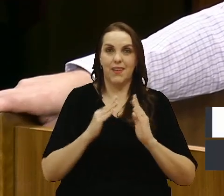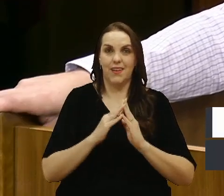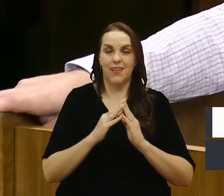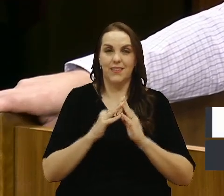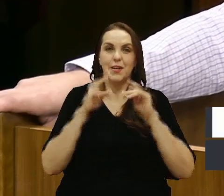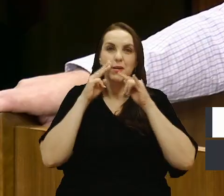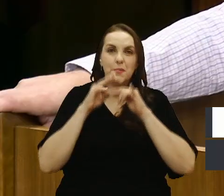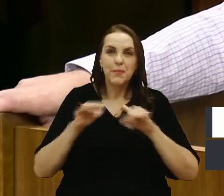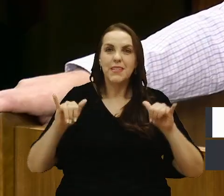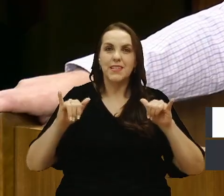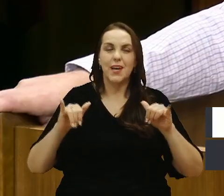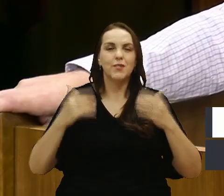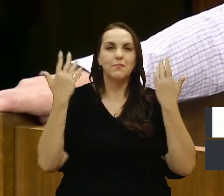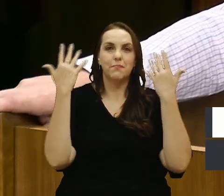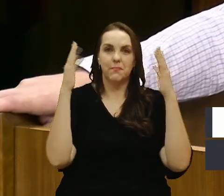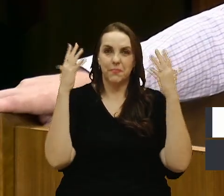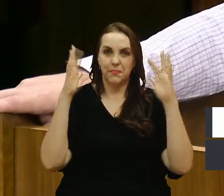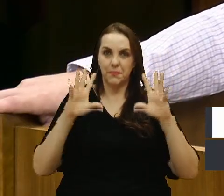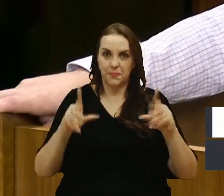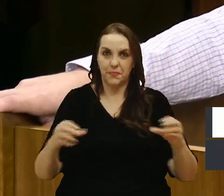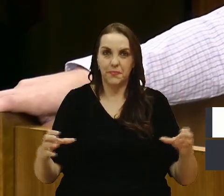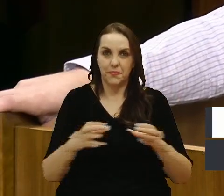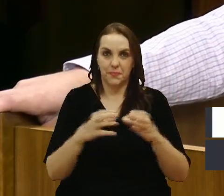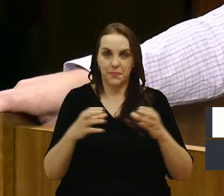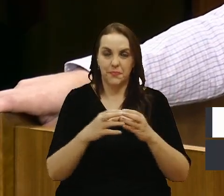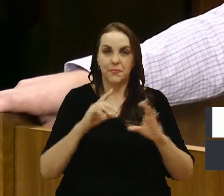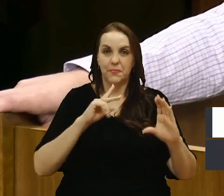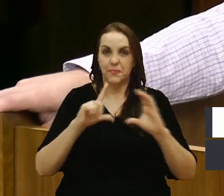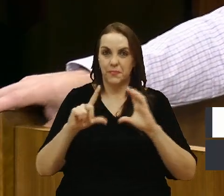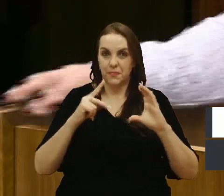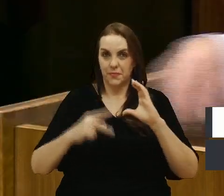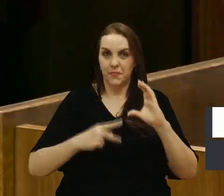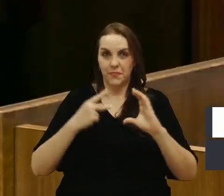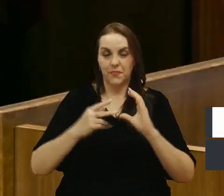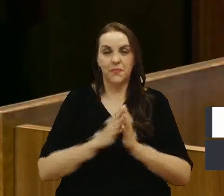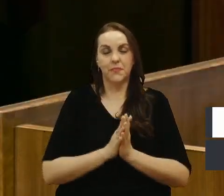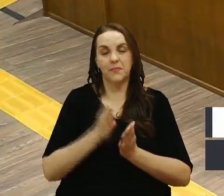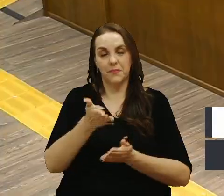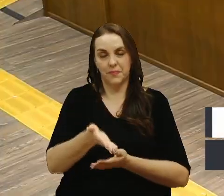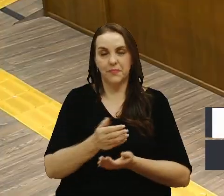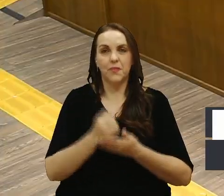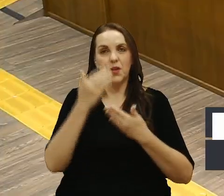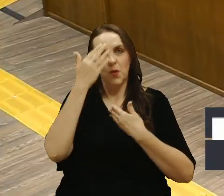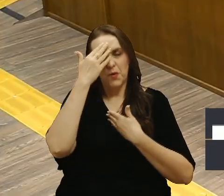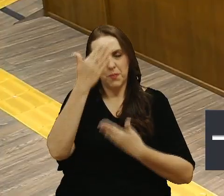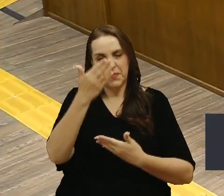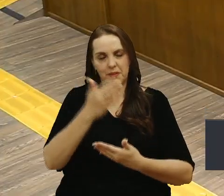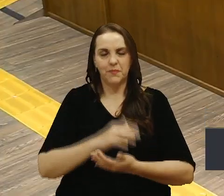meus parabéns a toda a equipe da comunicação e da TV aqui da casa. Por hoje era isso. Obrigado.